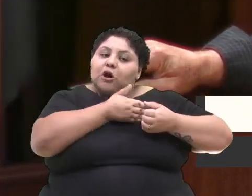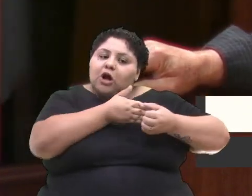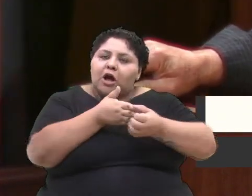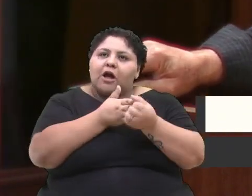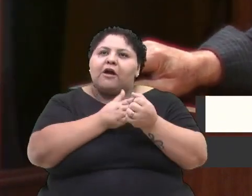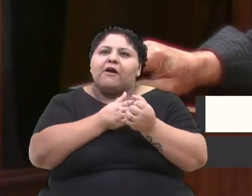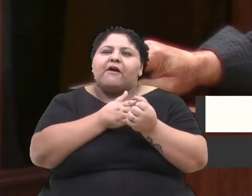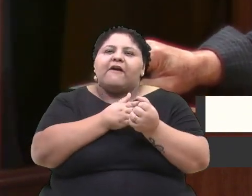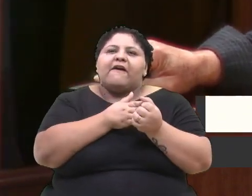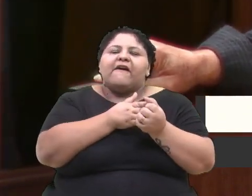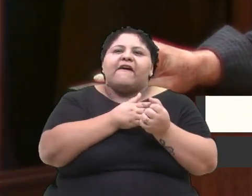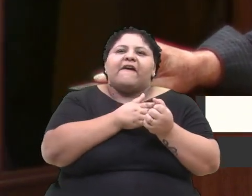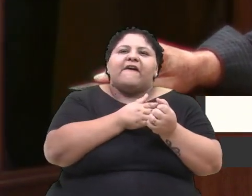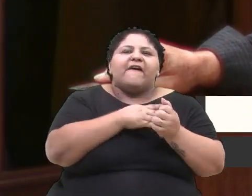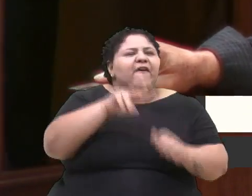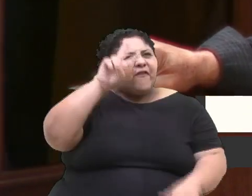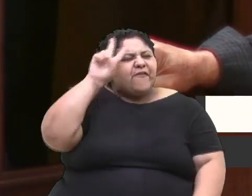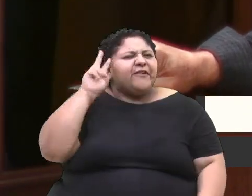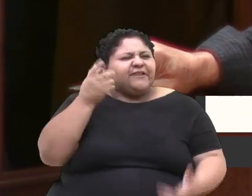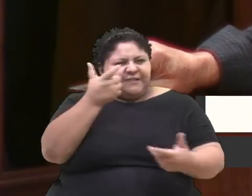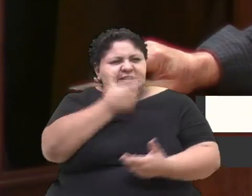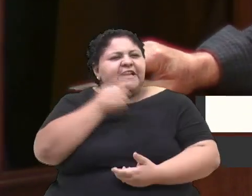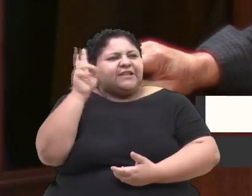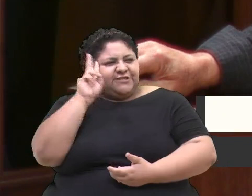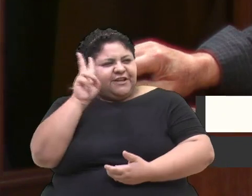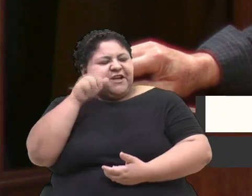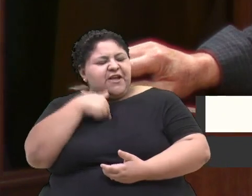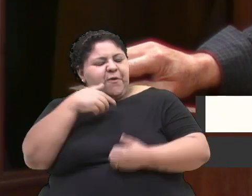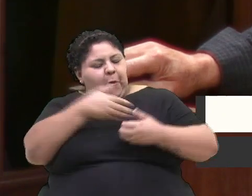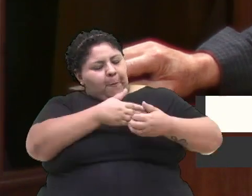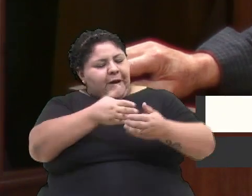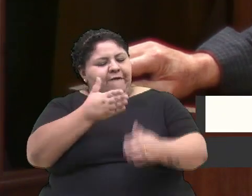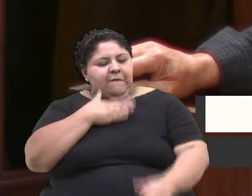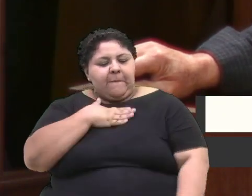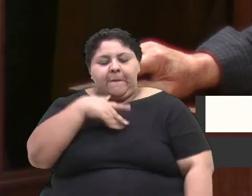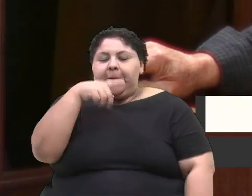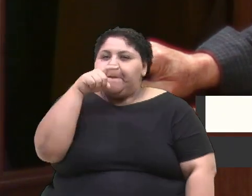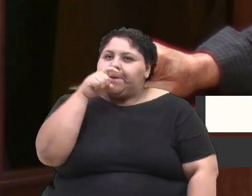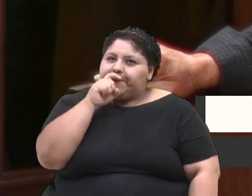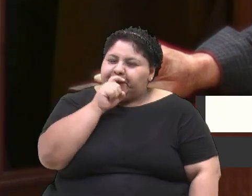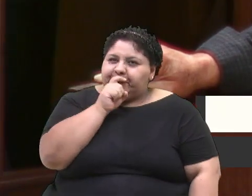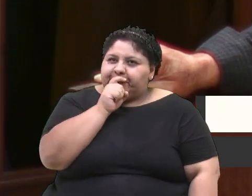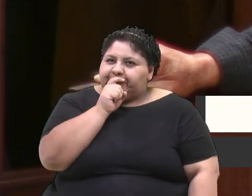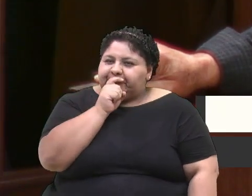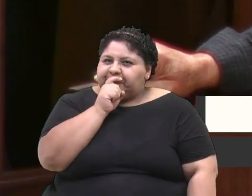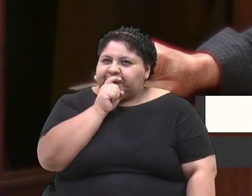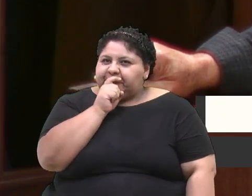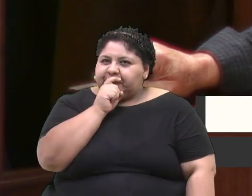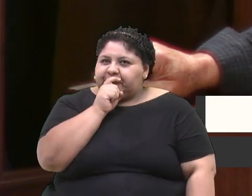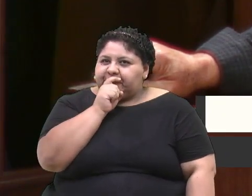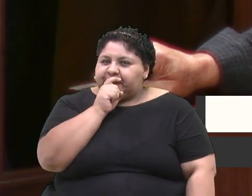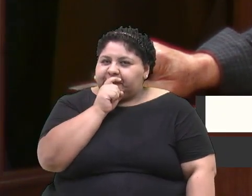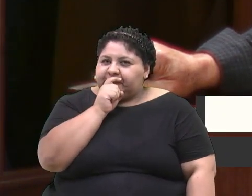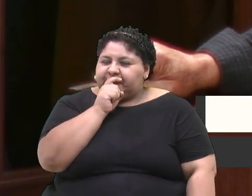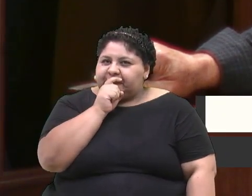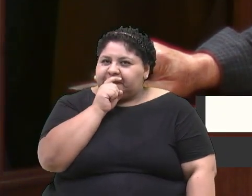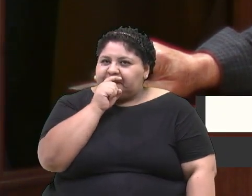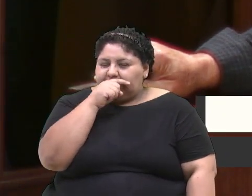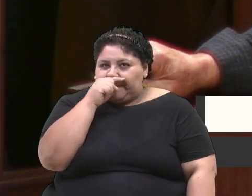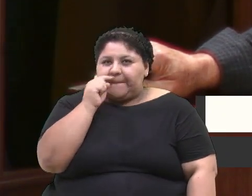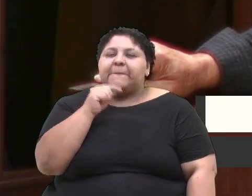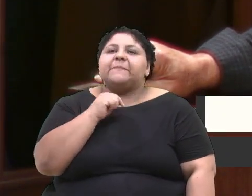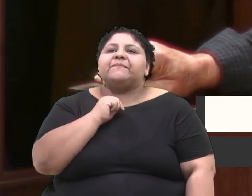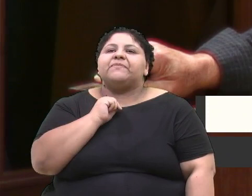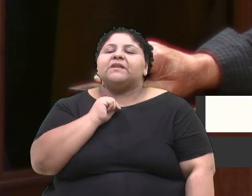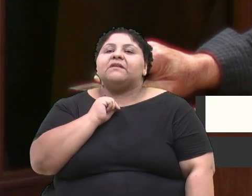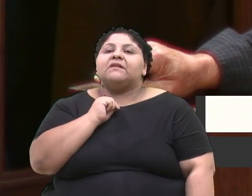Velocino talvez lembre, eu acompanhava meu pai Eu acompanhava meu pai